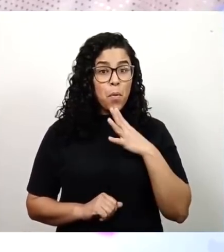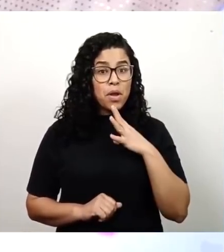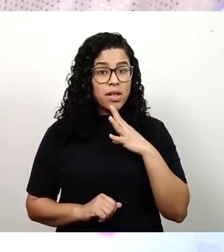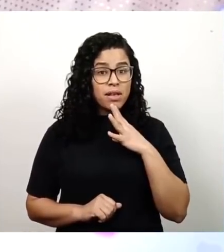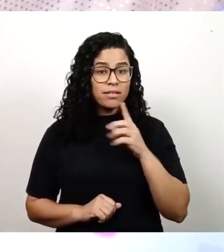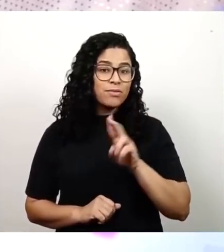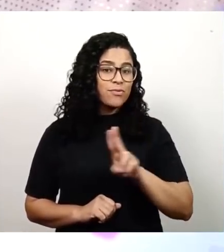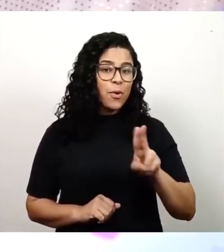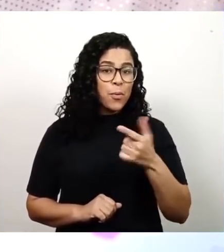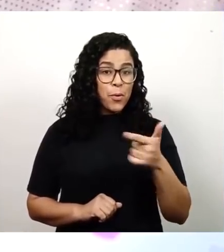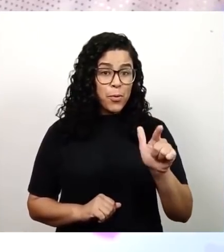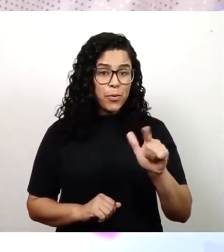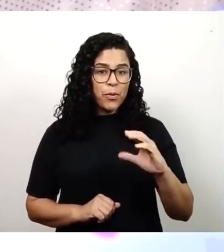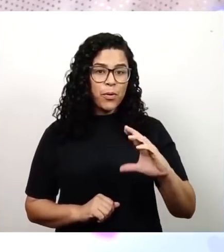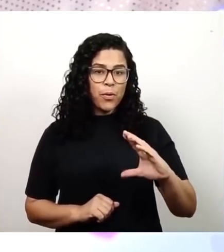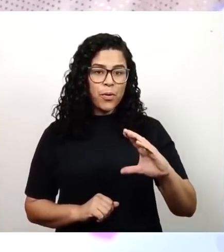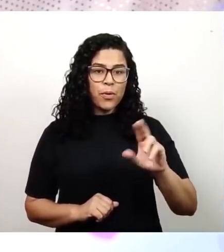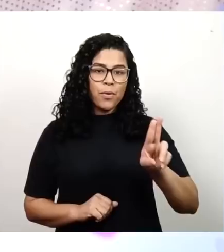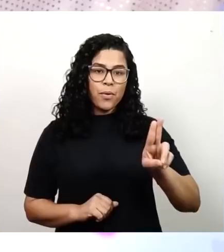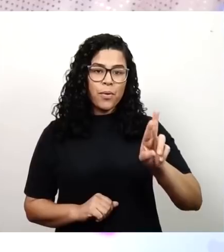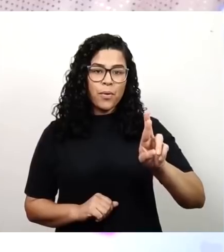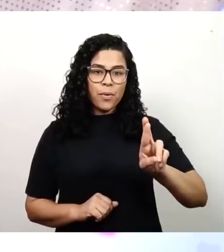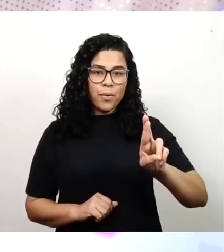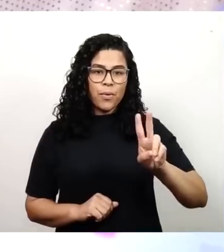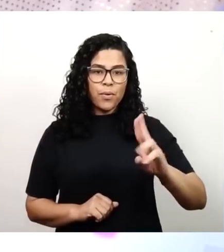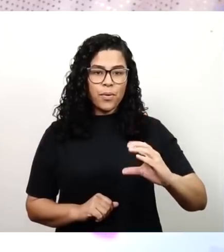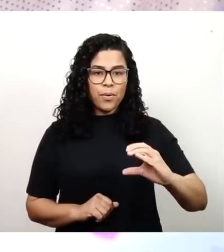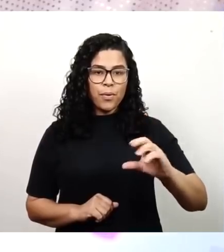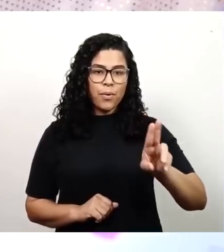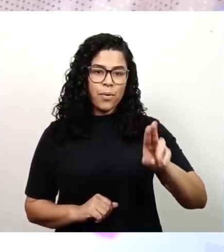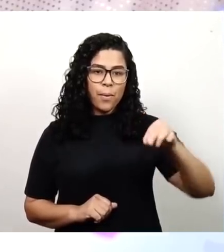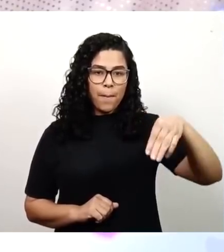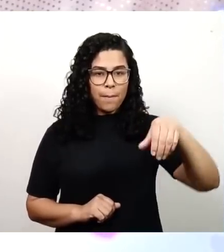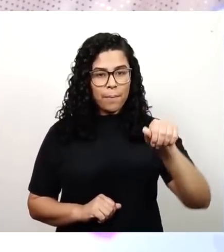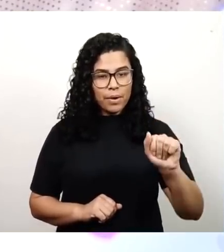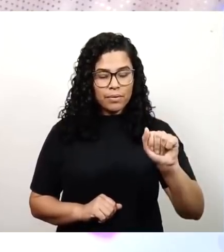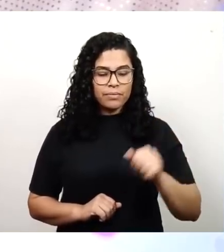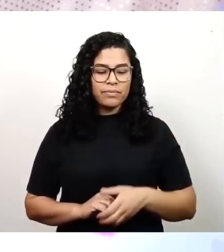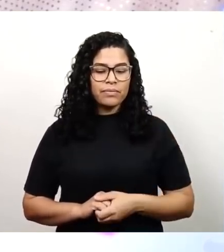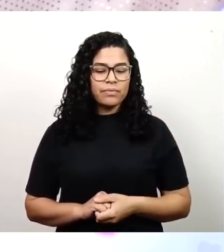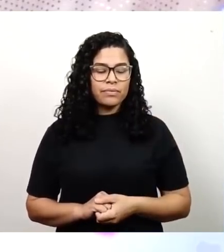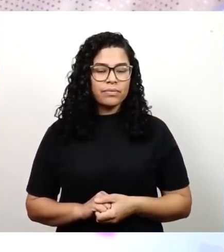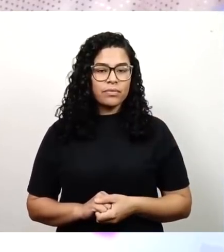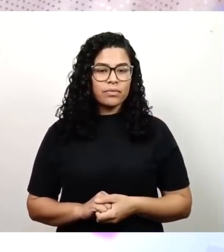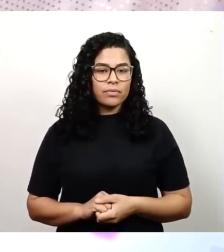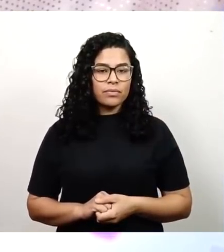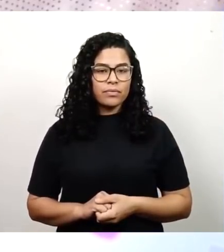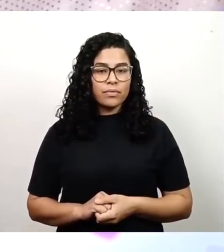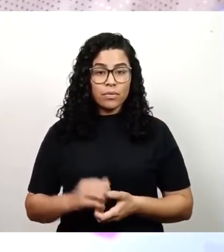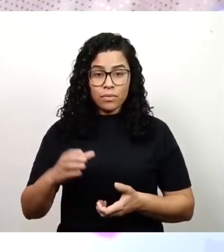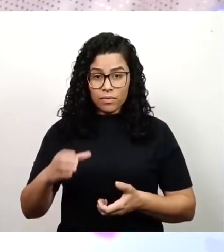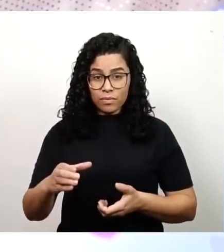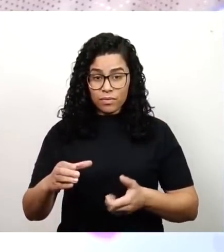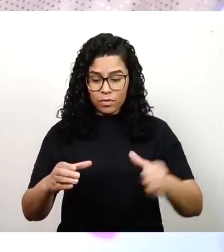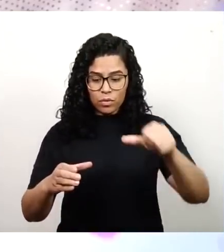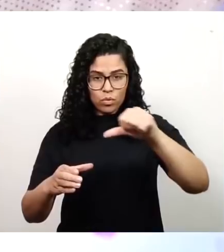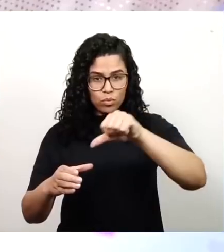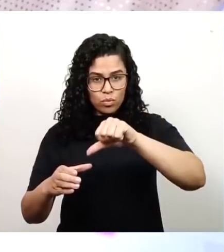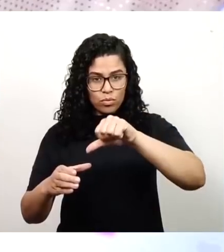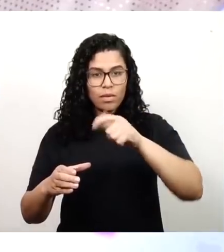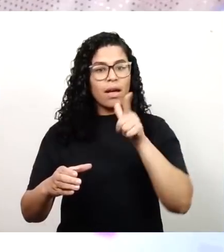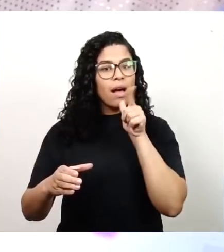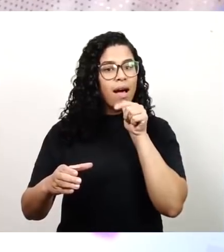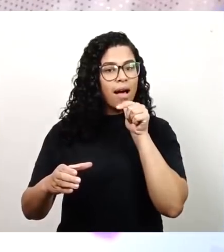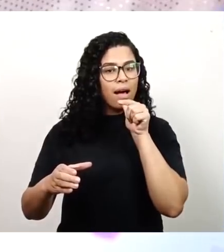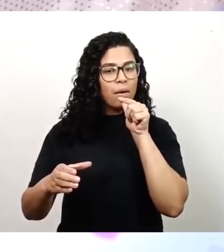também conhecido como cúrcuma, açafrão da terra, cúrcuma. Eu coloquei um pouquinho neste copo